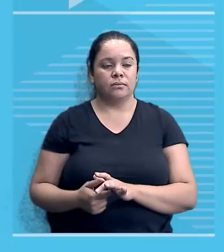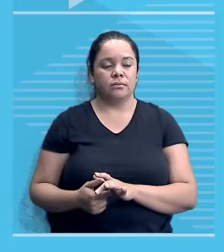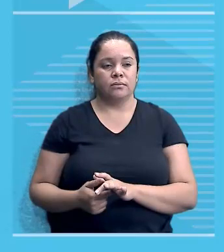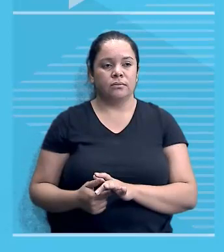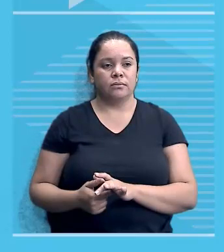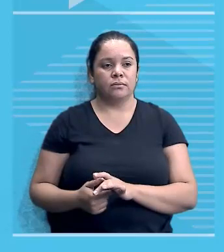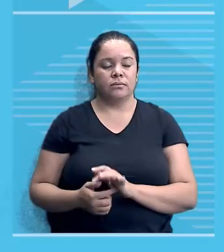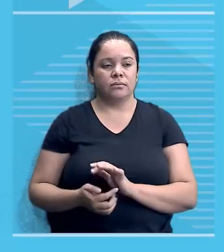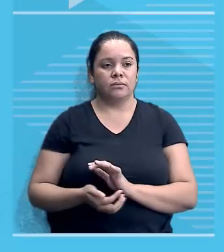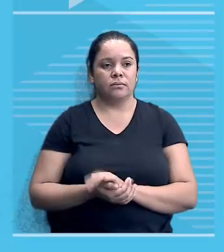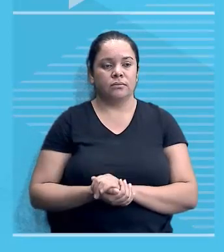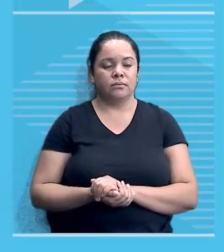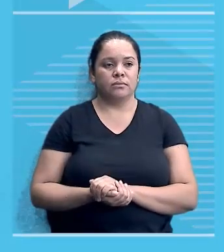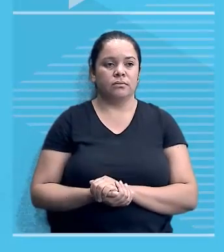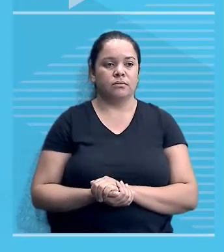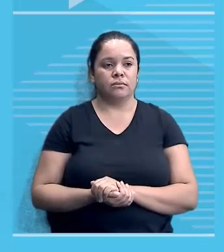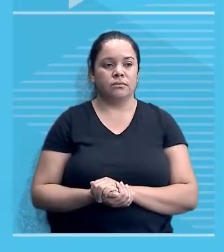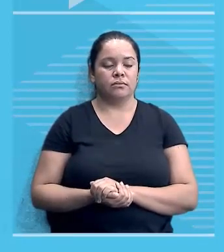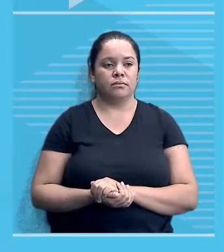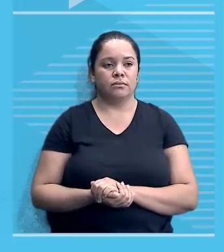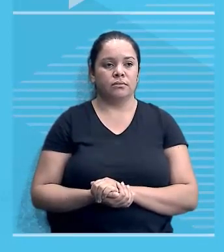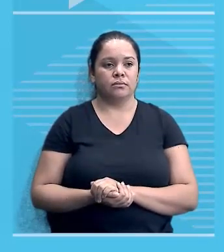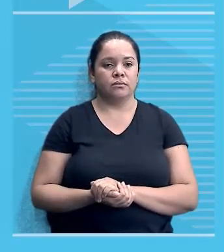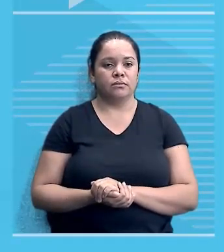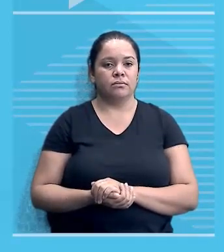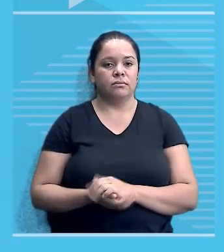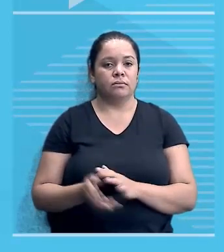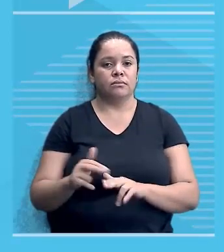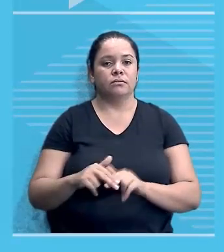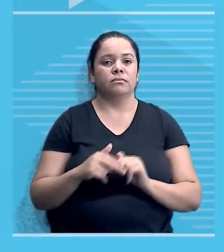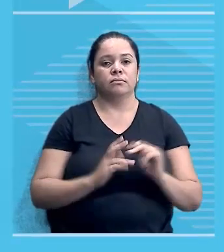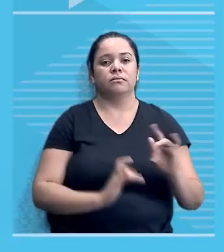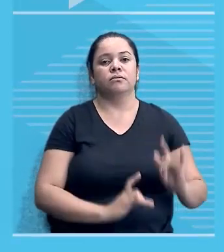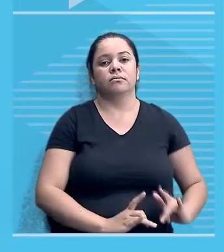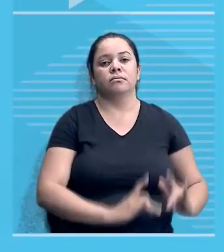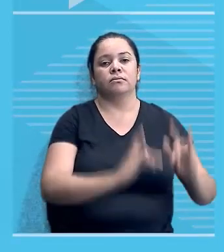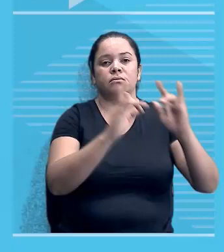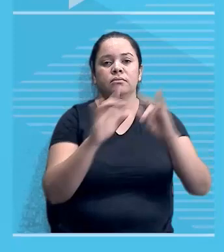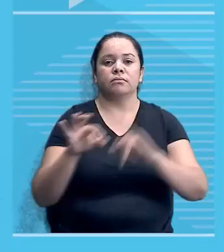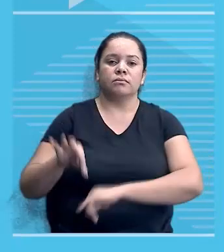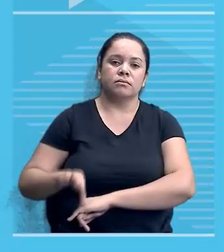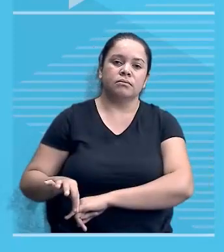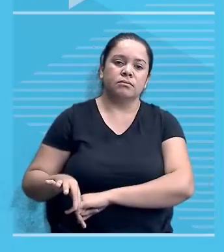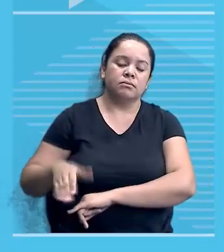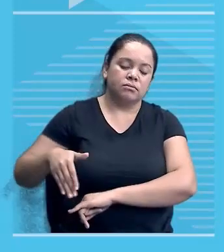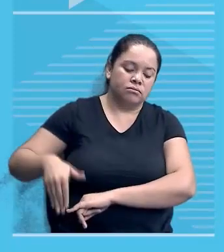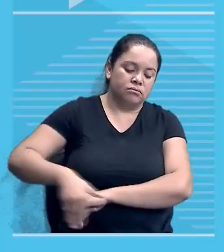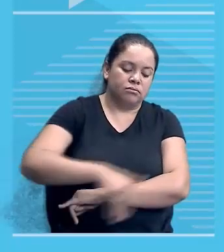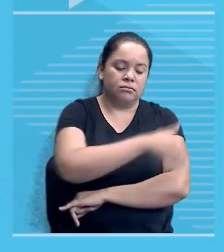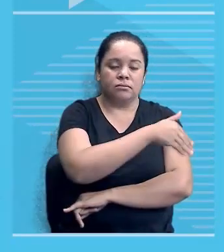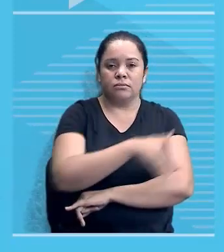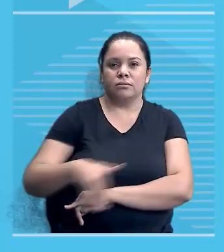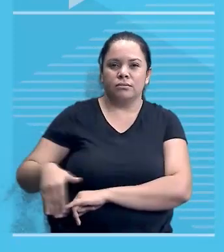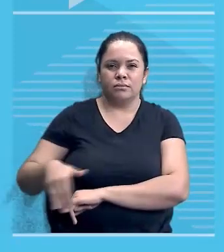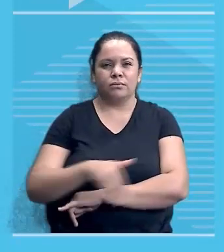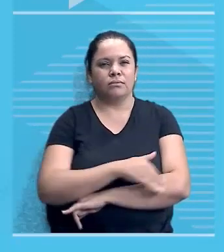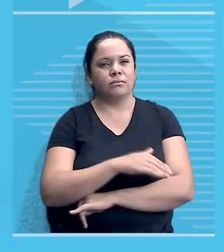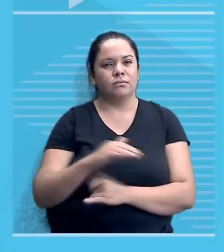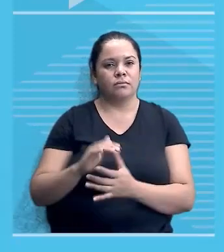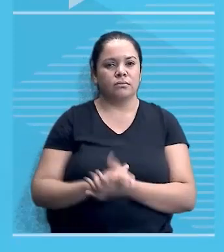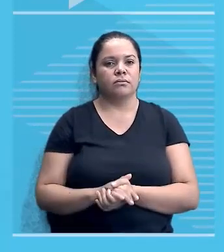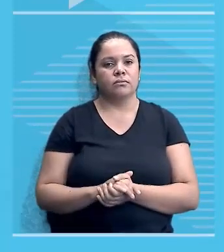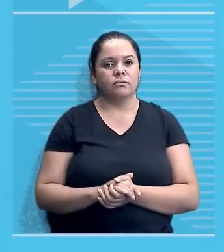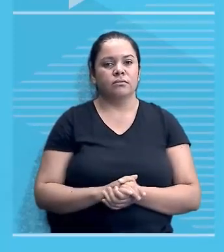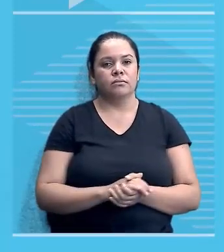ou seja tem mais asfalto tem o fluxo de veículos só que quando você se distancia dessa cidade para área